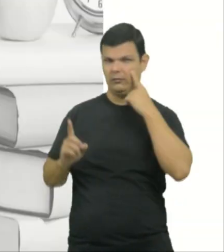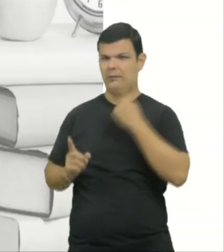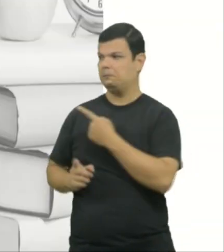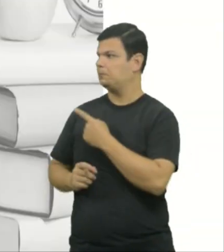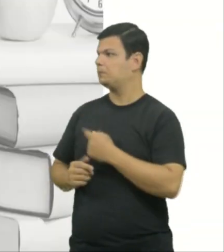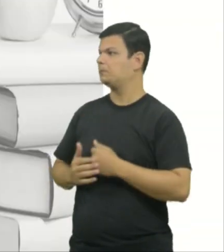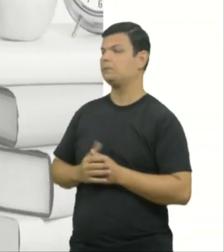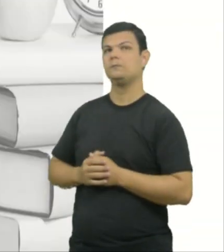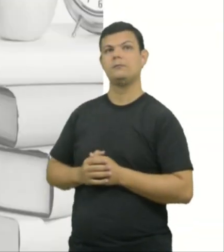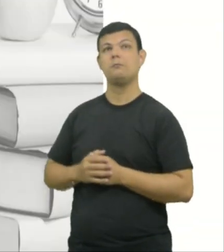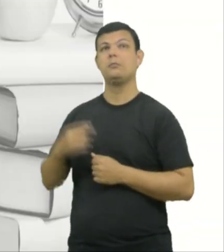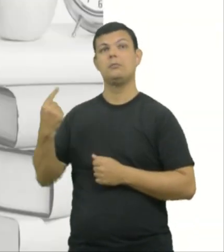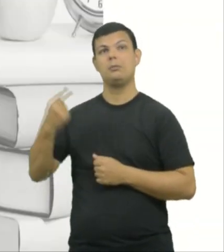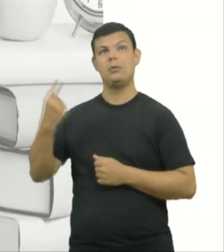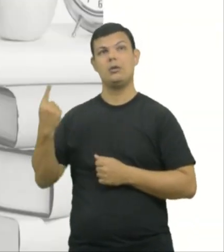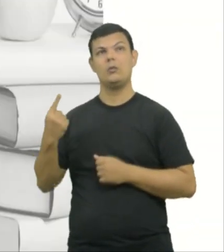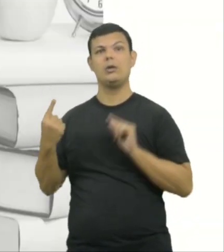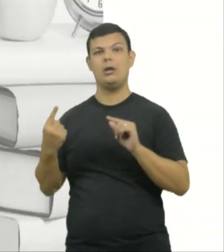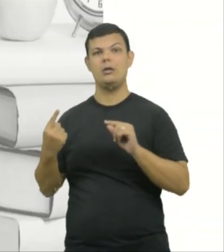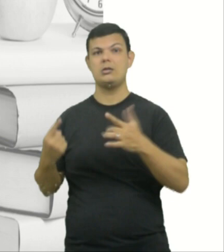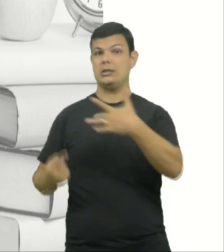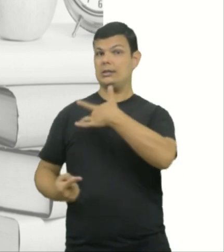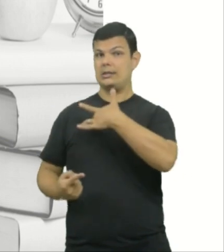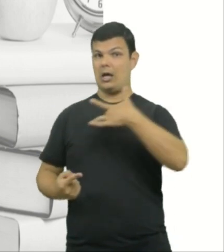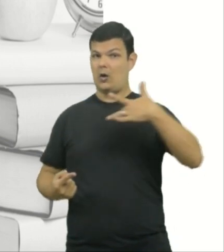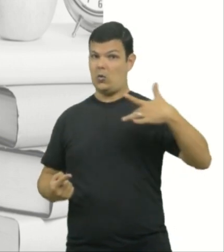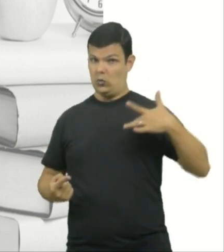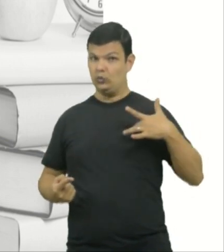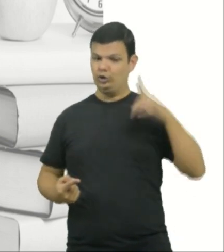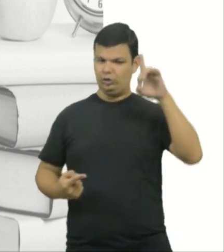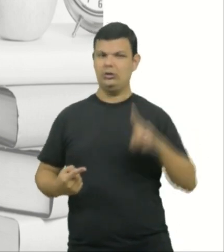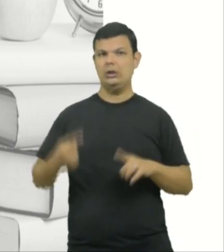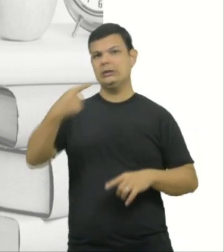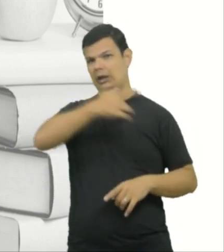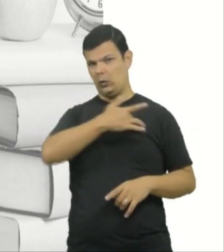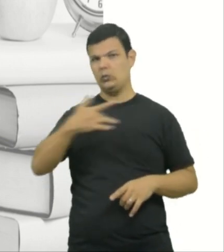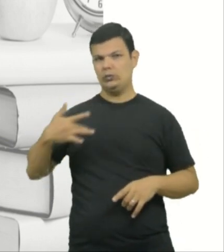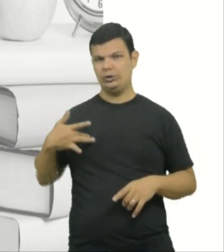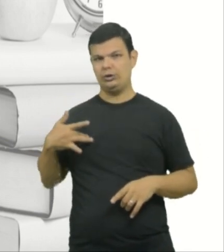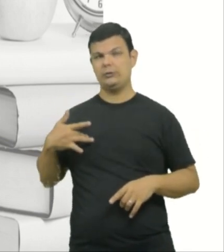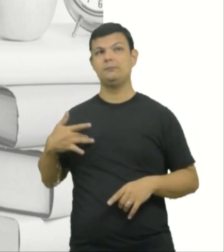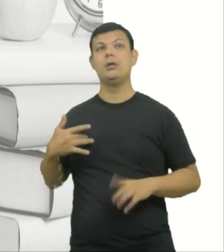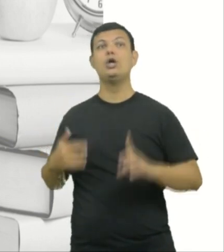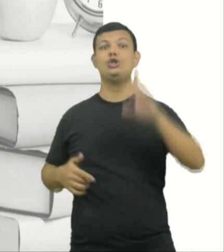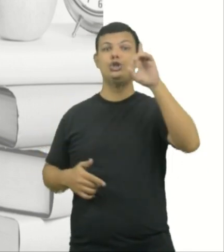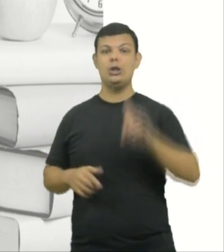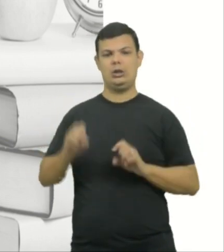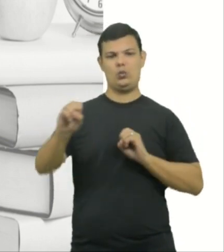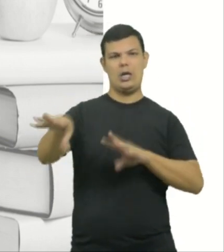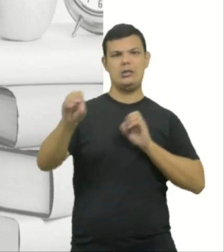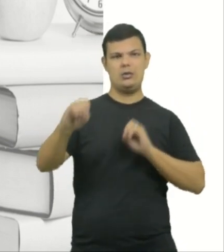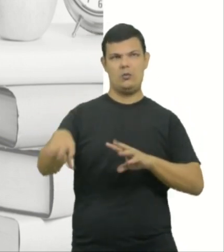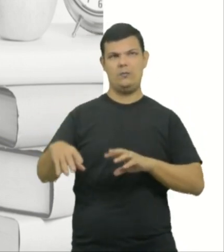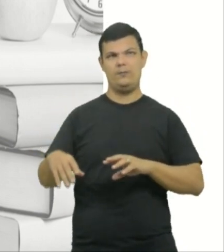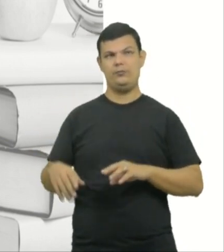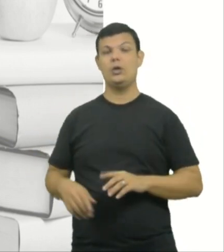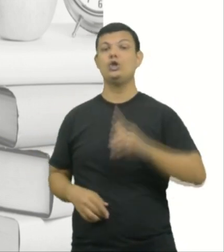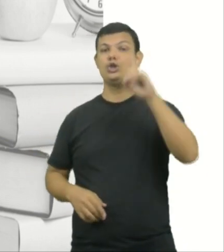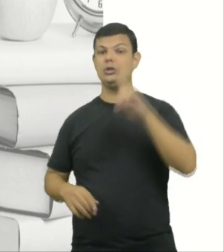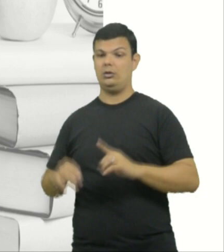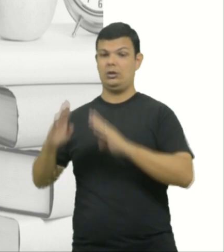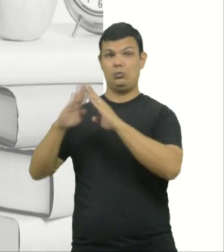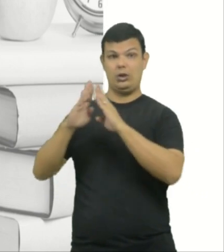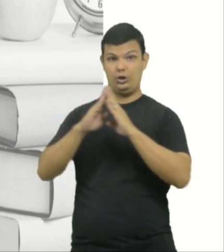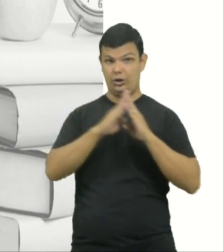slide. Primeiro, nós temos direito à saúde, direito à educação,